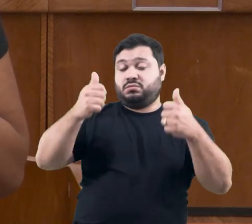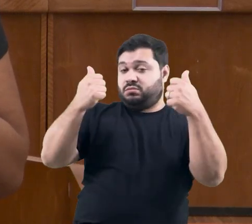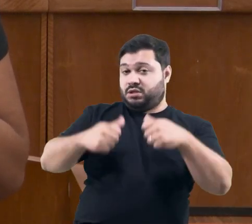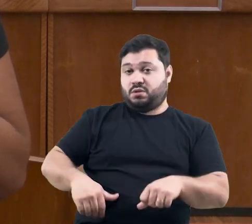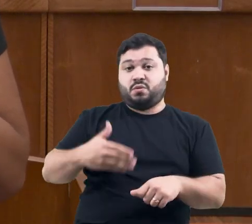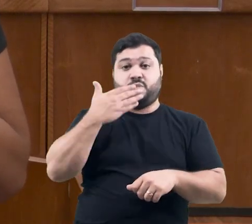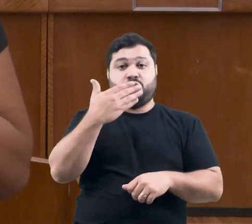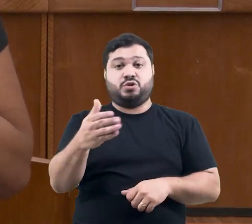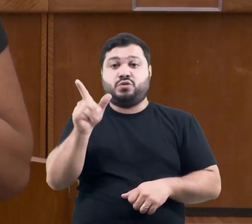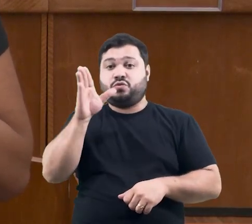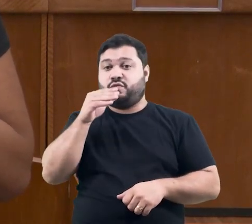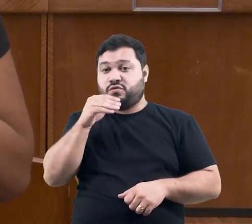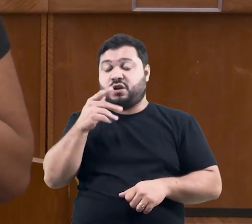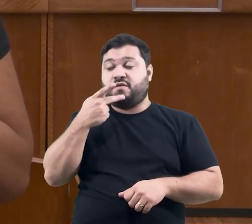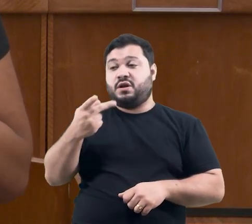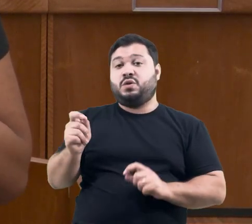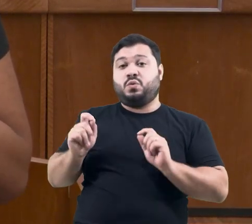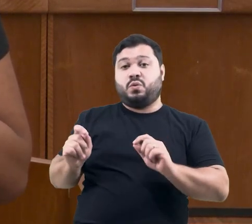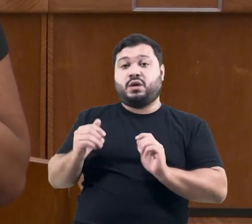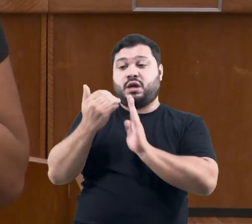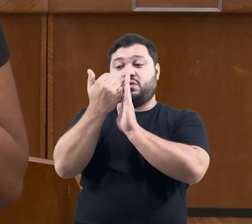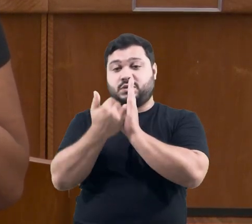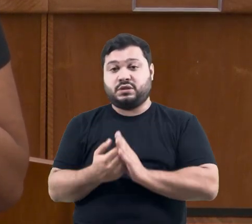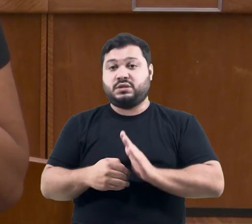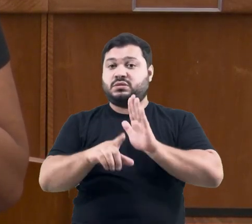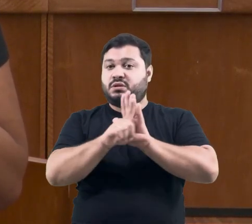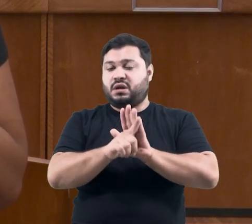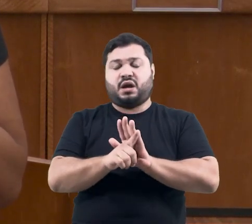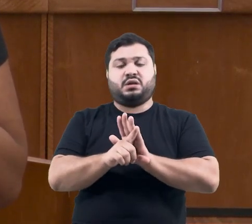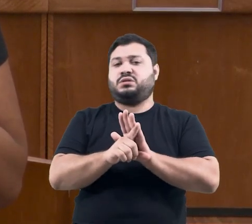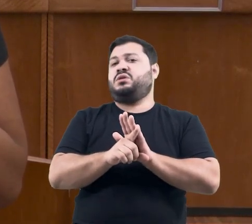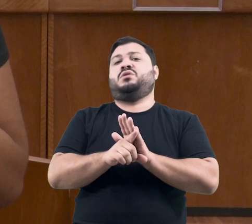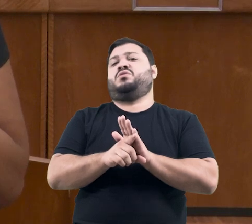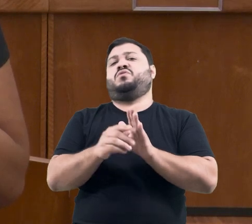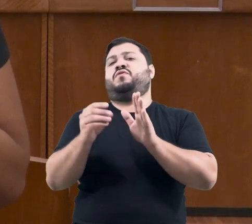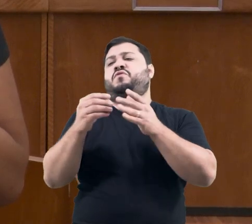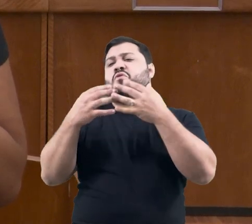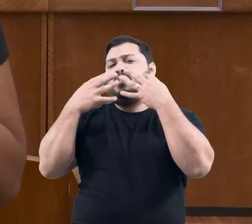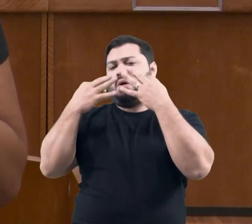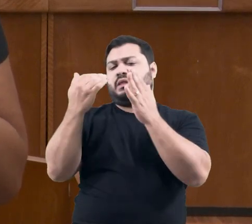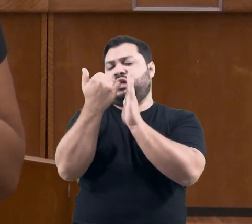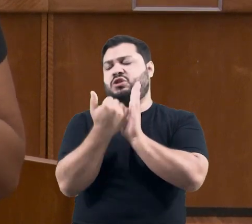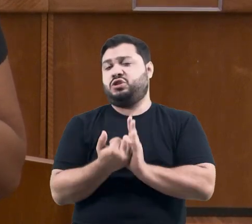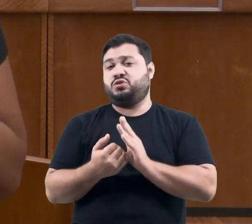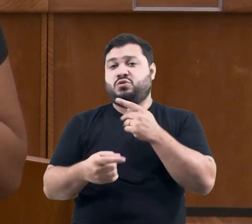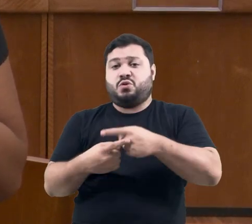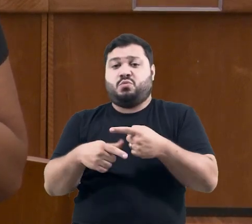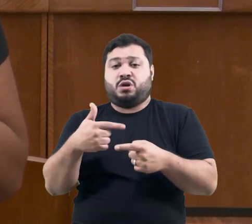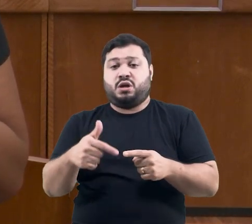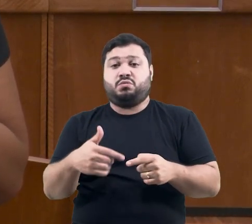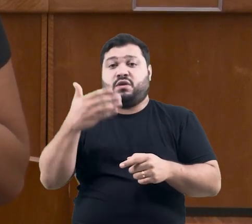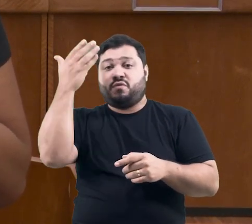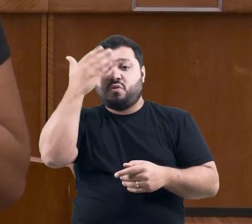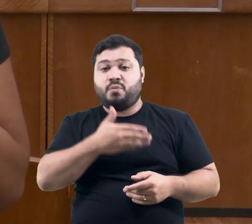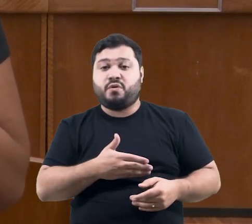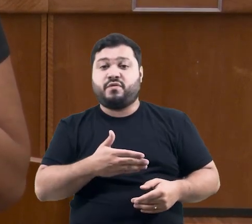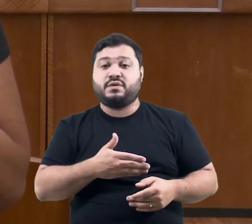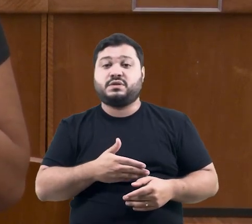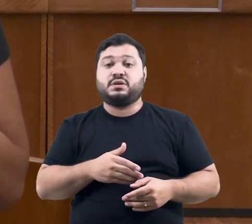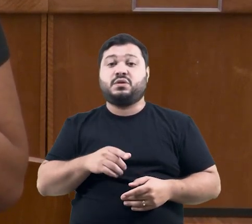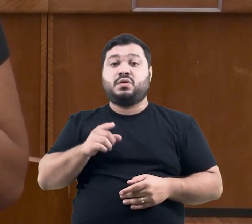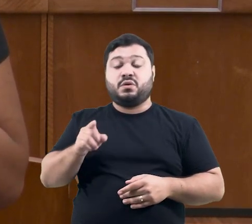Administrativamente, a União negou o pedido do servidor, alegando que os requisitos legais não foram devidamente atendidos, pois não